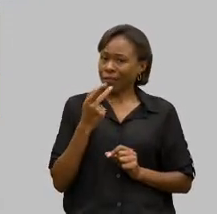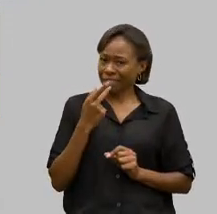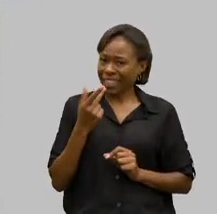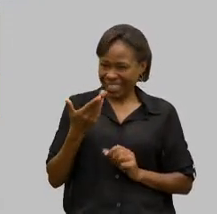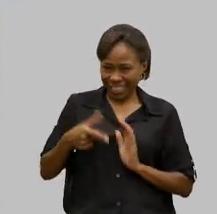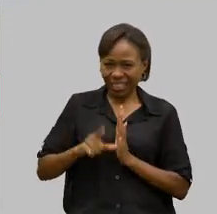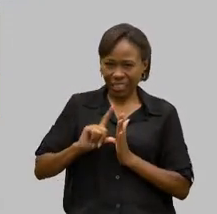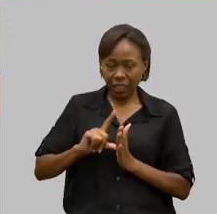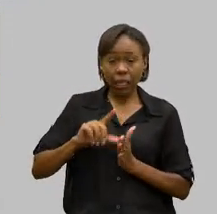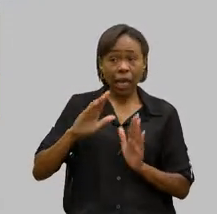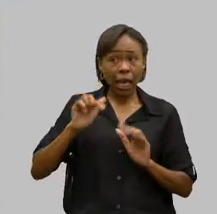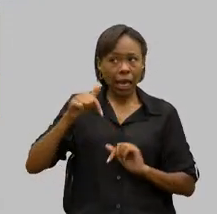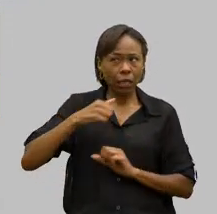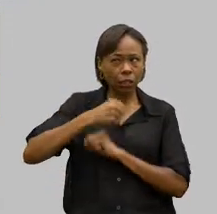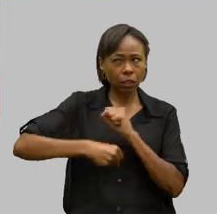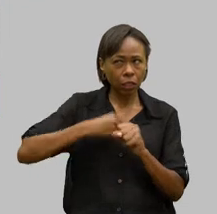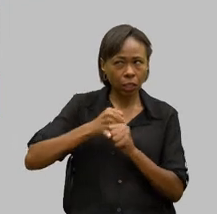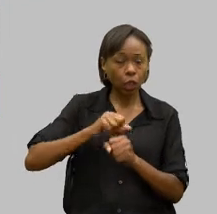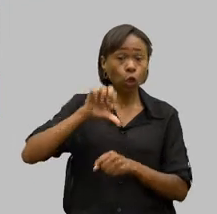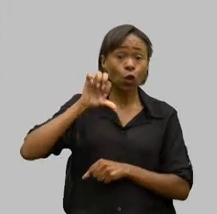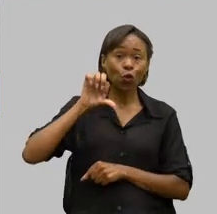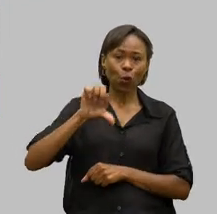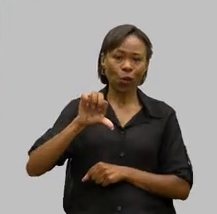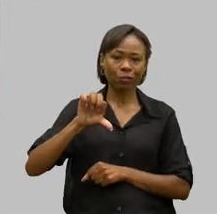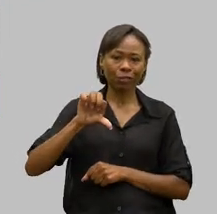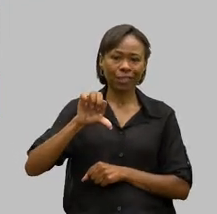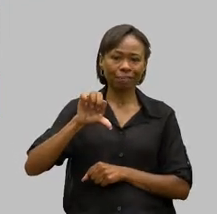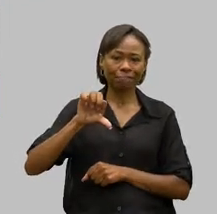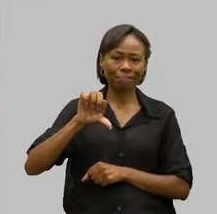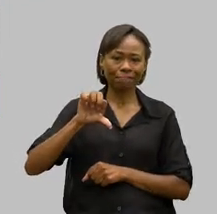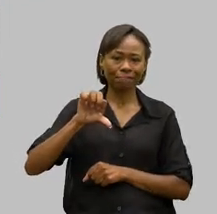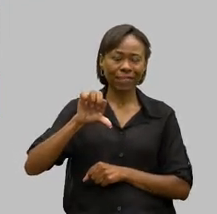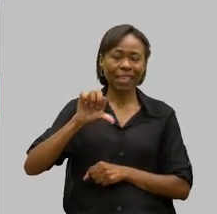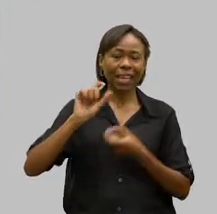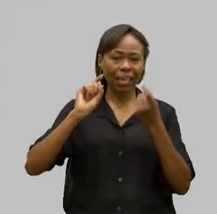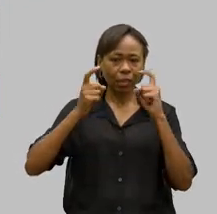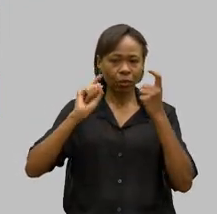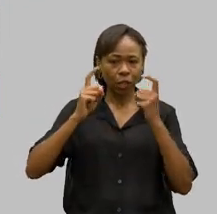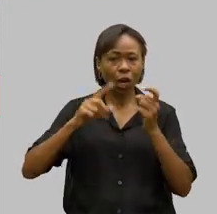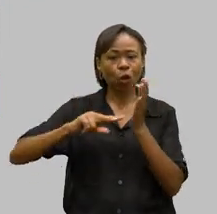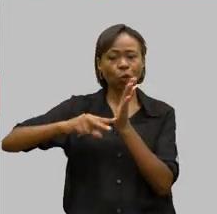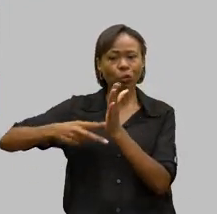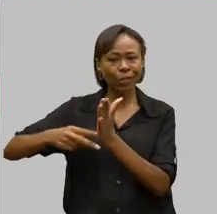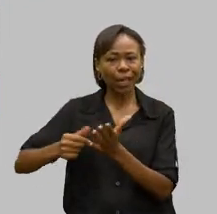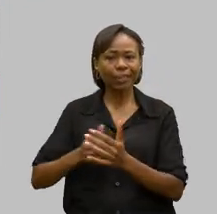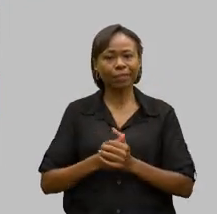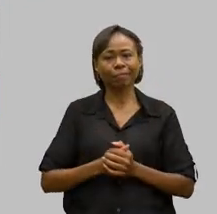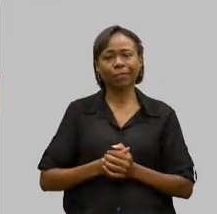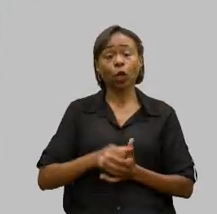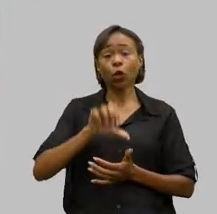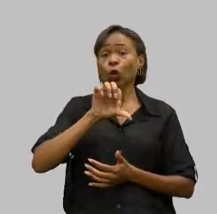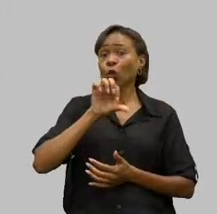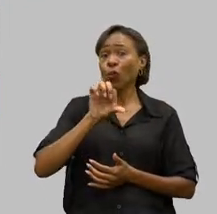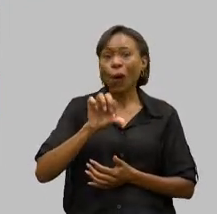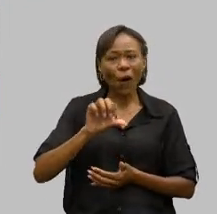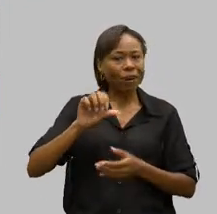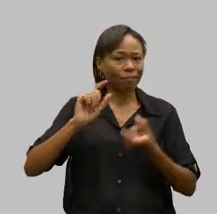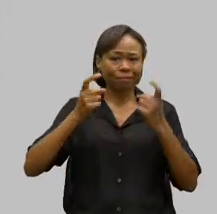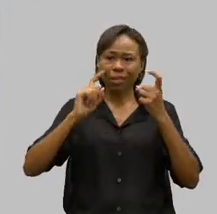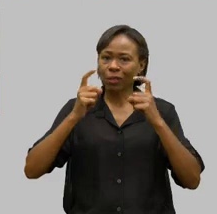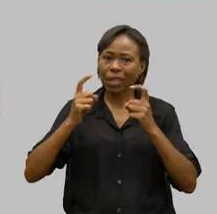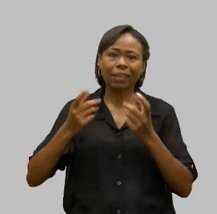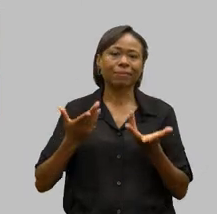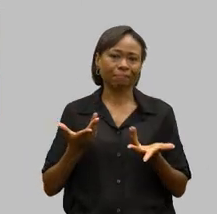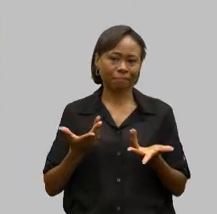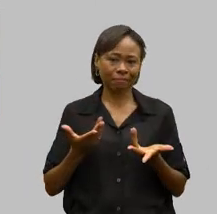nove reuniões com entidades sindicais, nove reuniões para diálogo, nove reuniões para abertura de